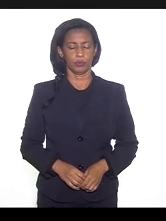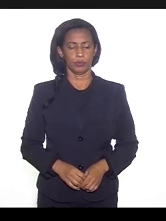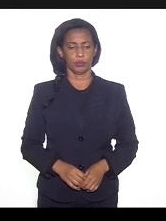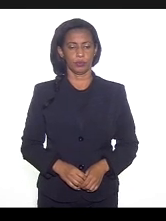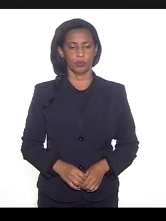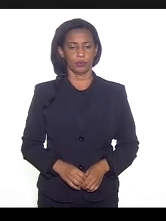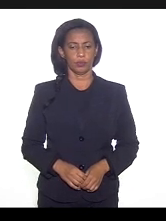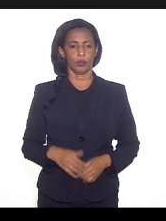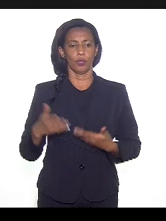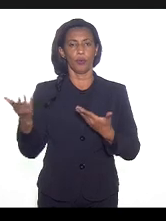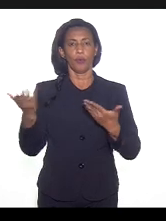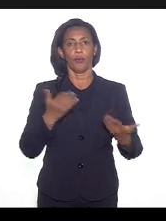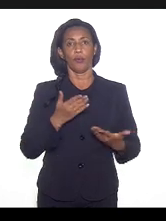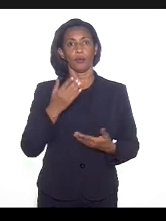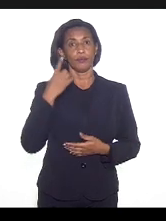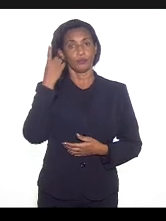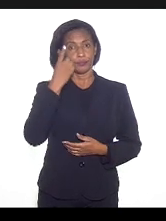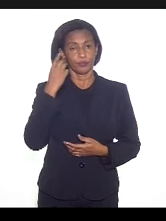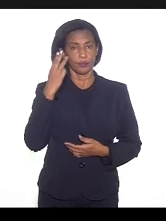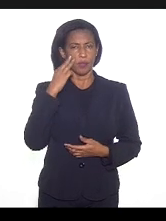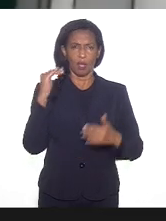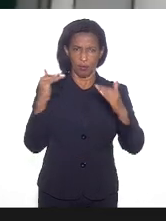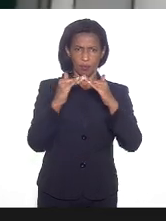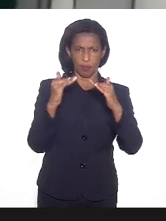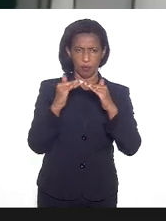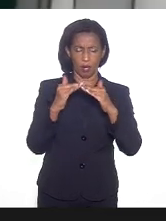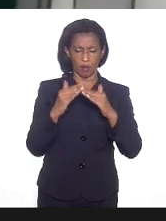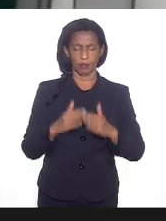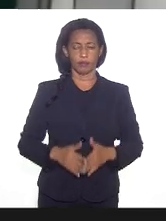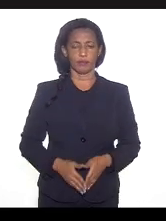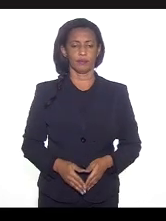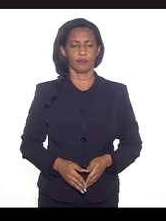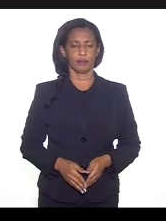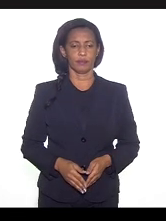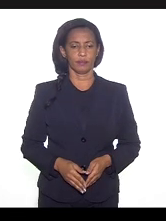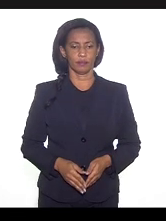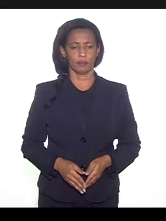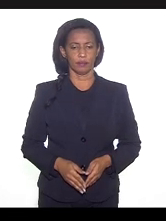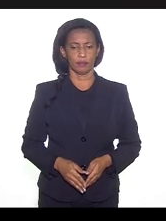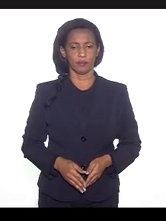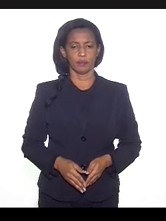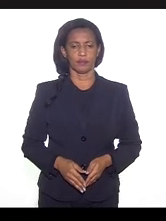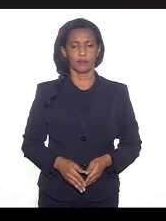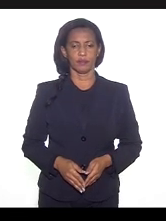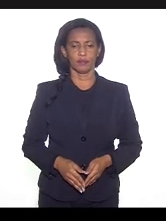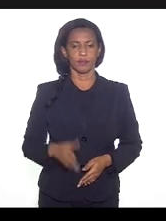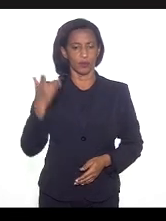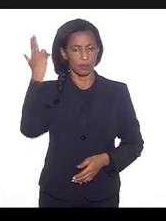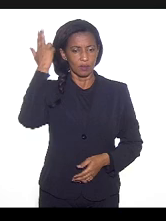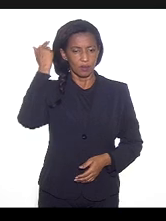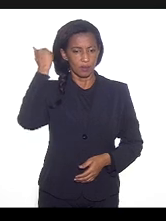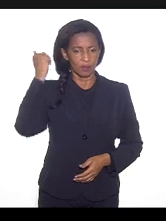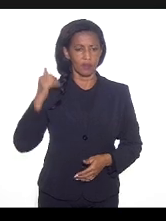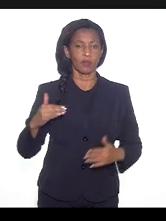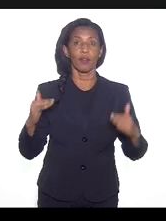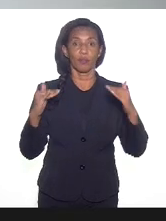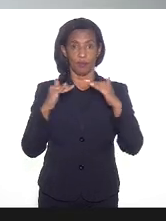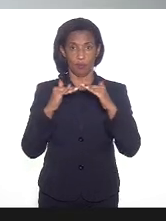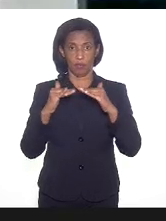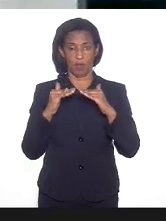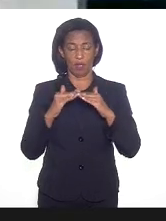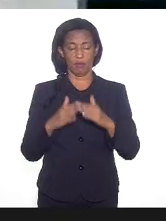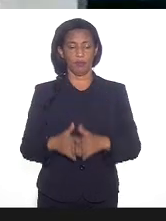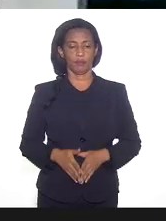como vota o deputado Valdeir Carneiro? Favoravelmente à proposição. Como vota o deputado Eleomar Coelho?